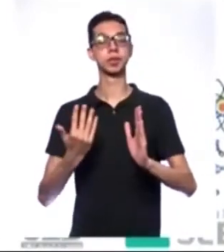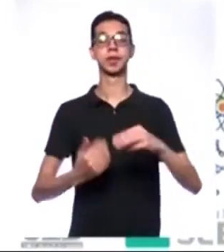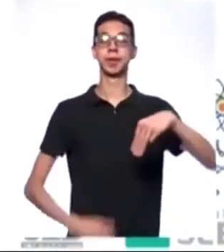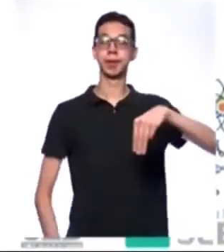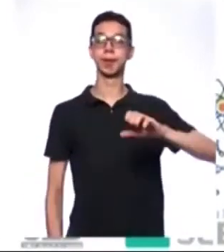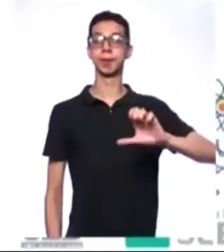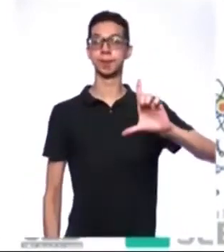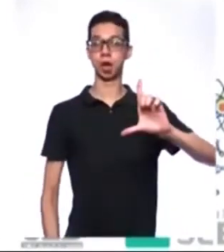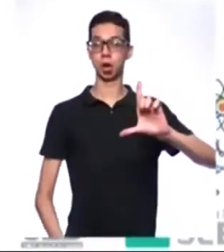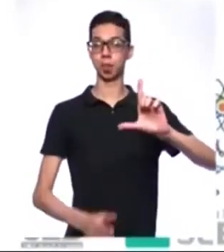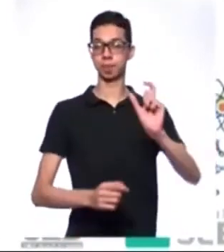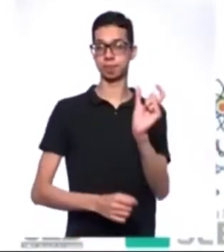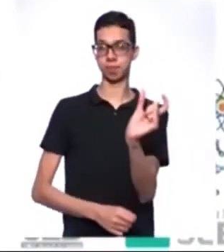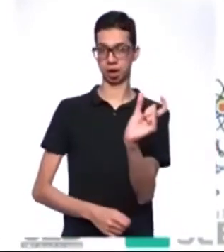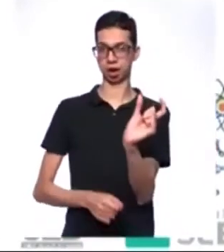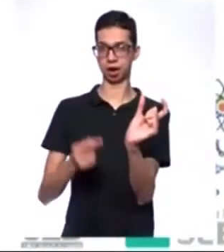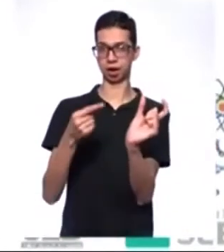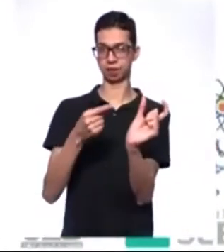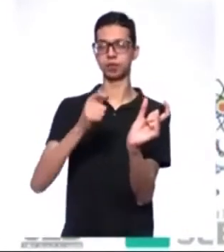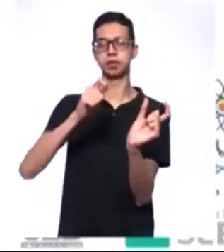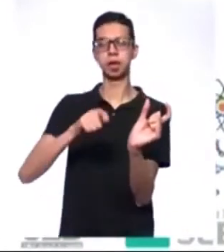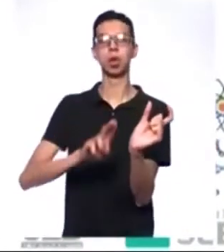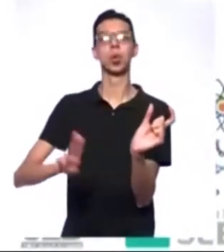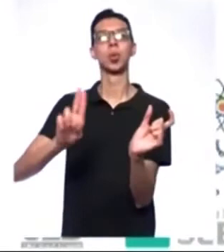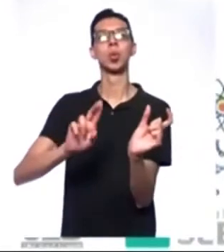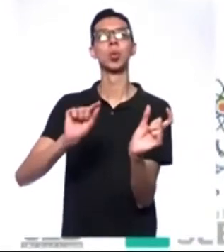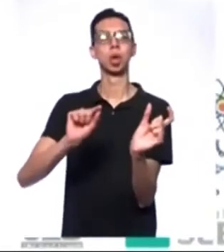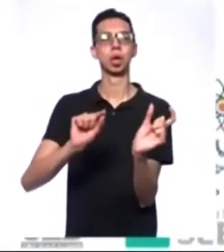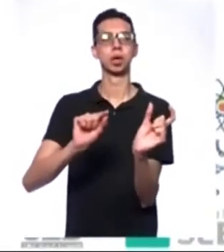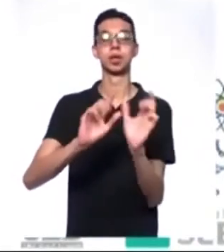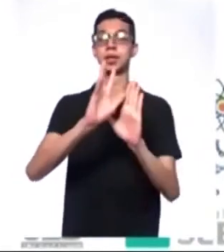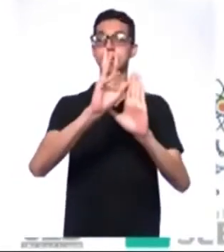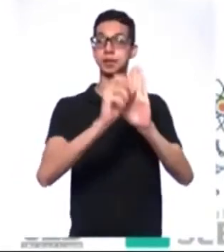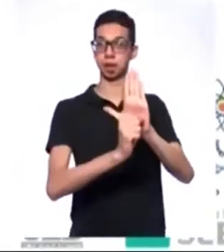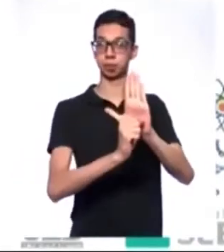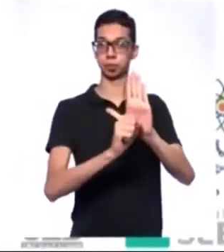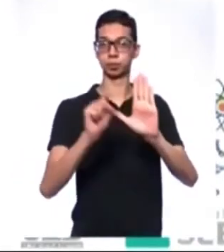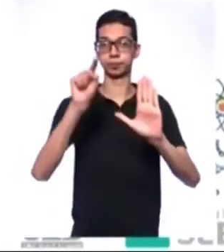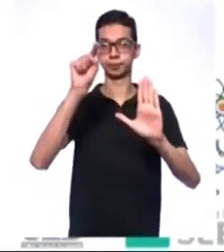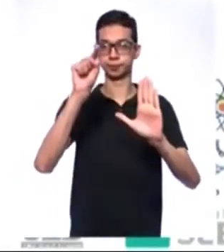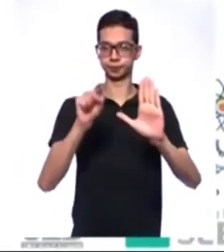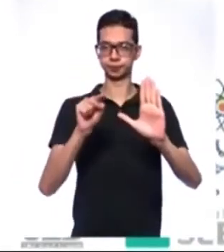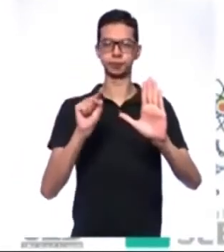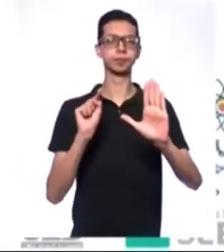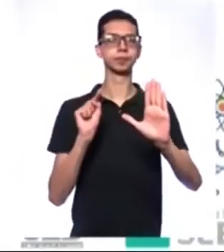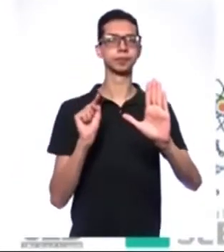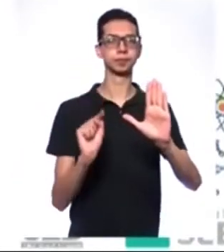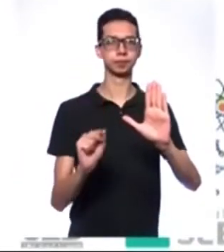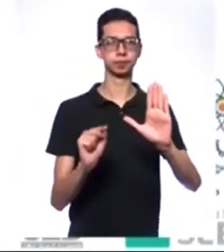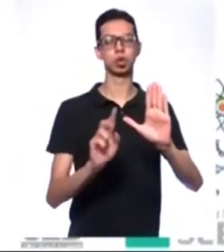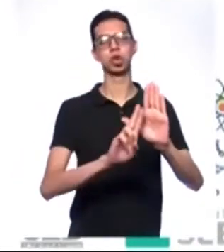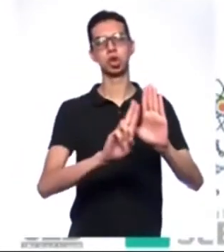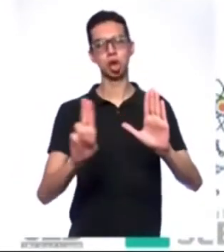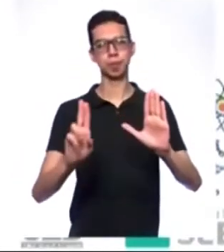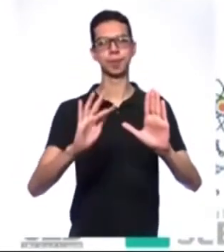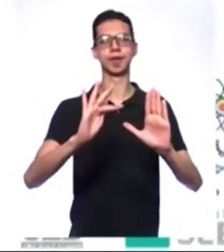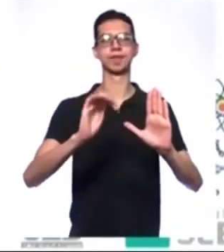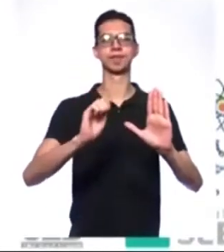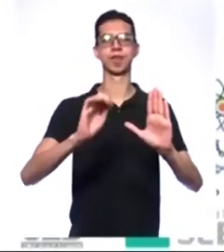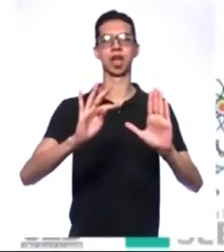utilizando o recurso do símbolo da exclamação tirar chamamos de fatorial é